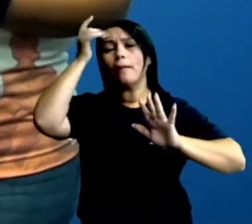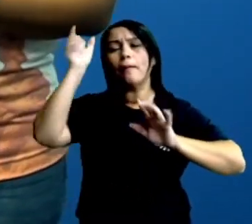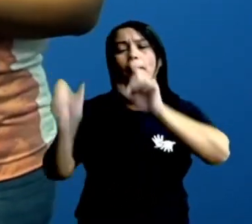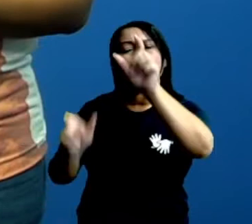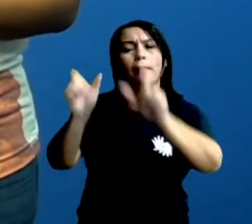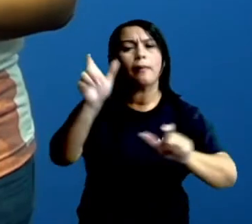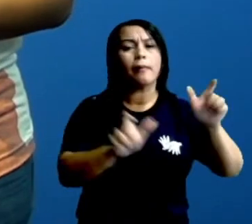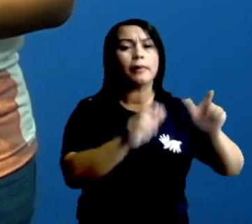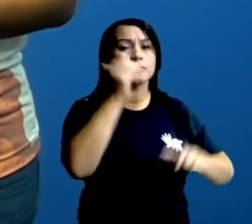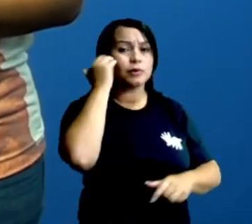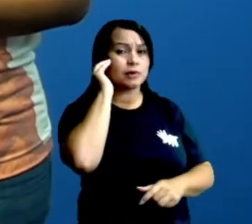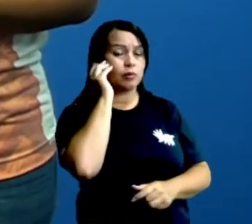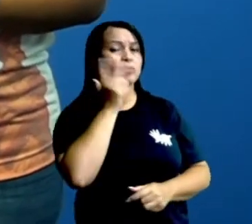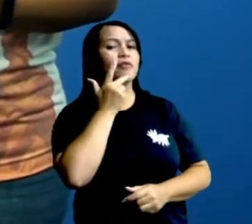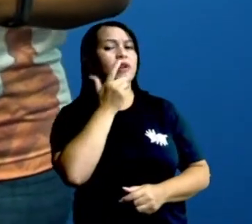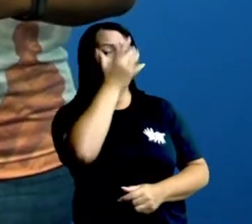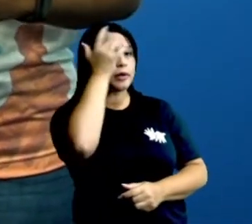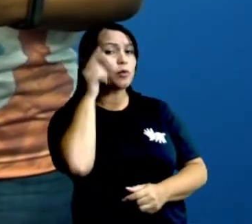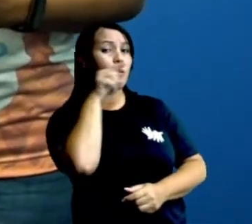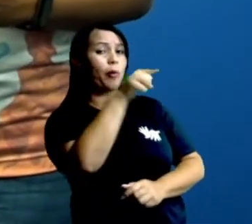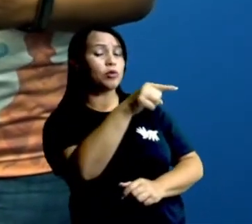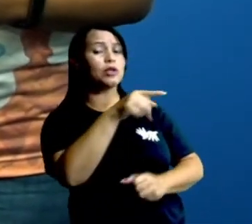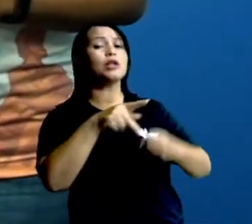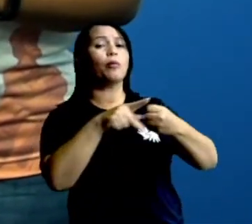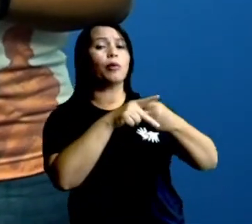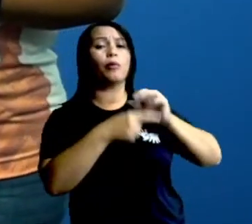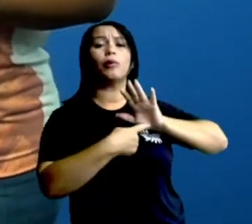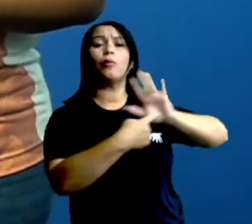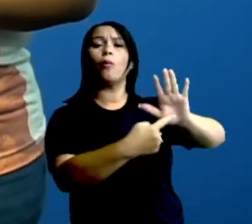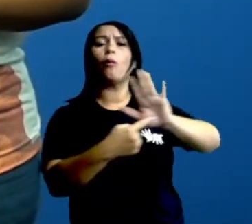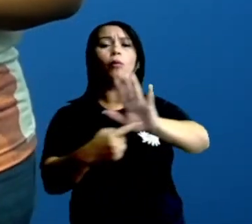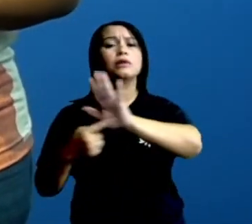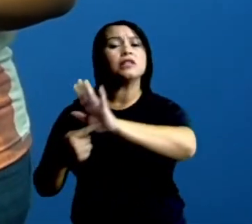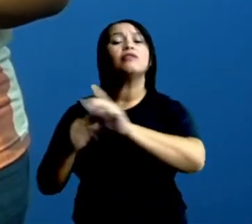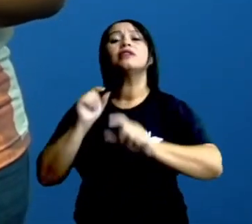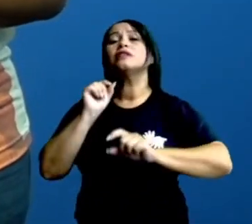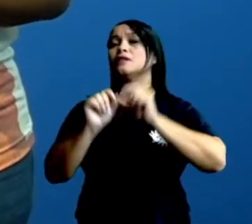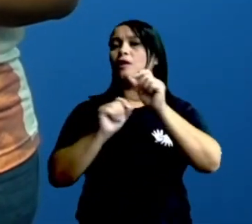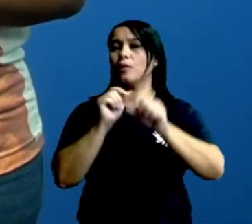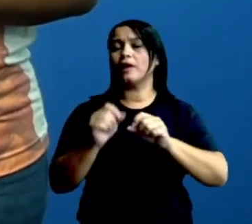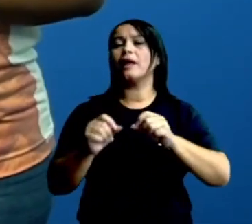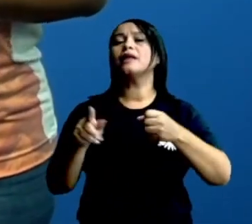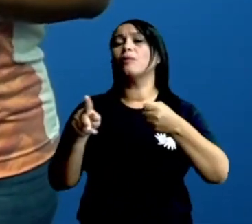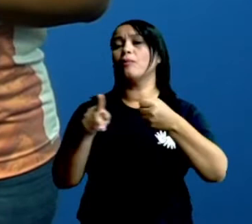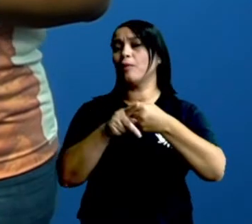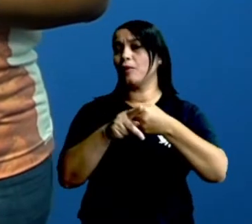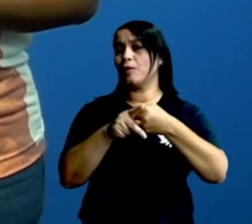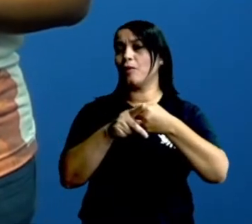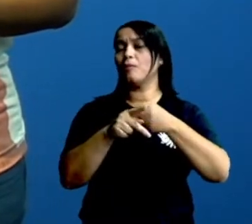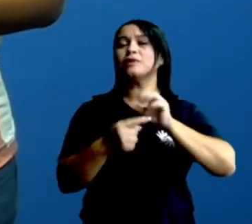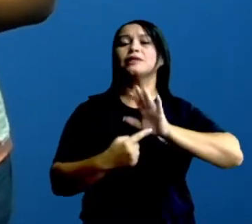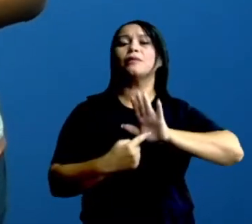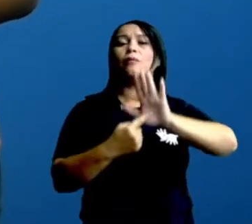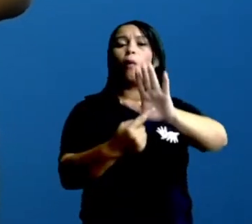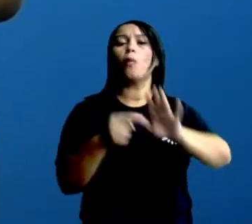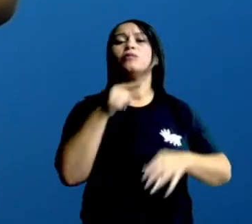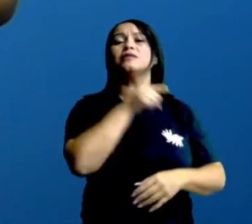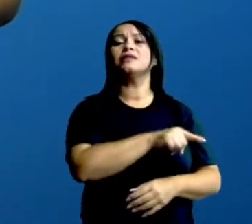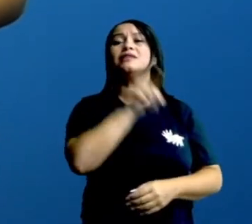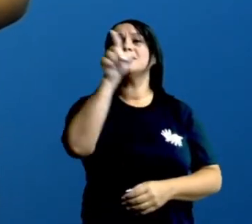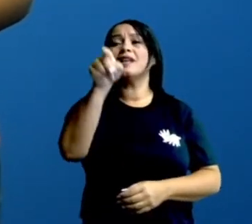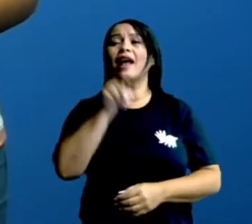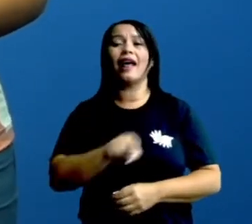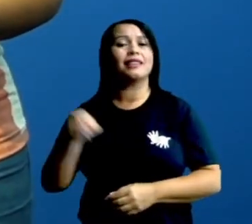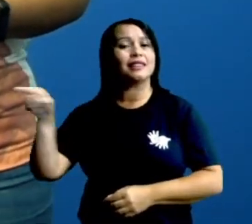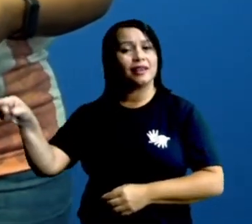que indicam de quem a gente está falando. E essas palavras são chamadas de pronomes demonstrativos, que é